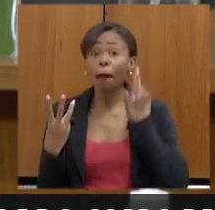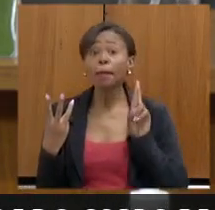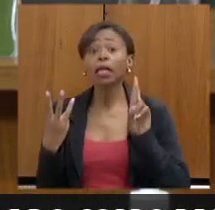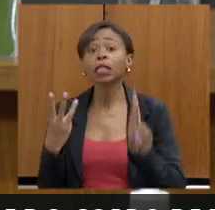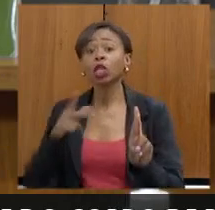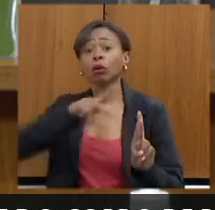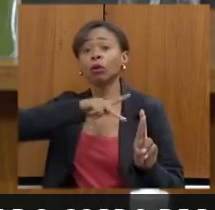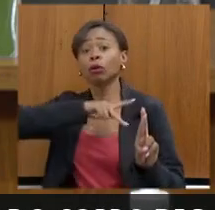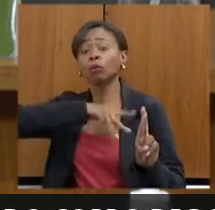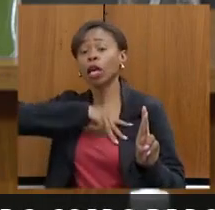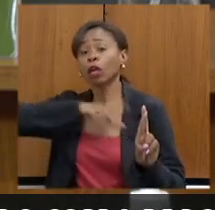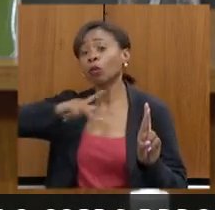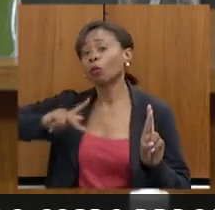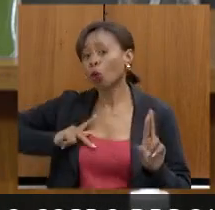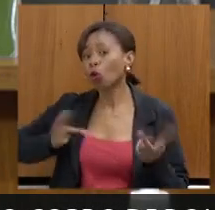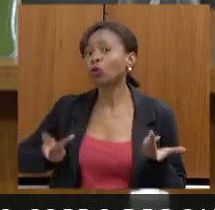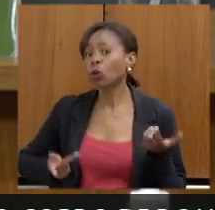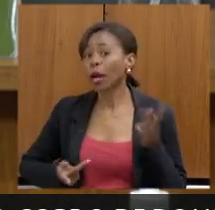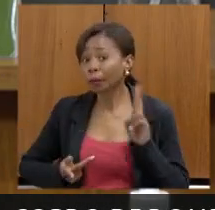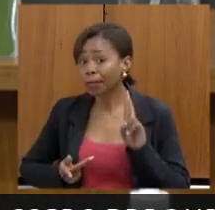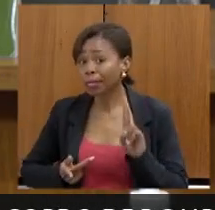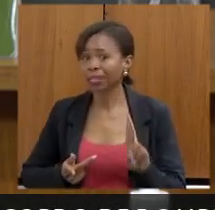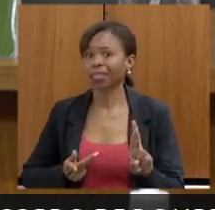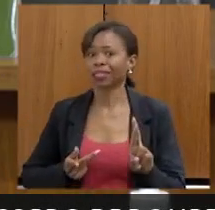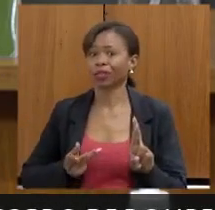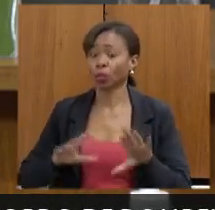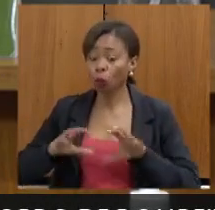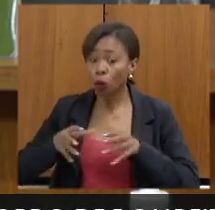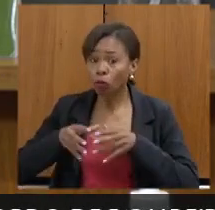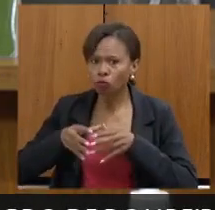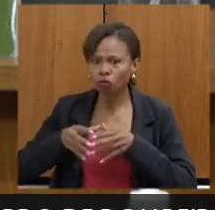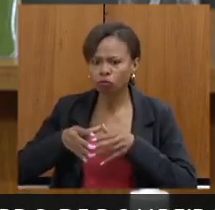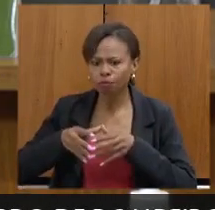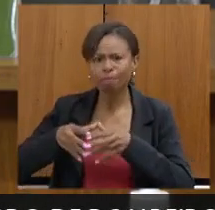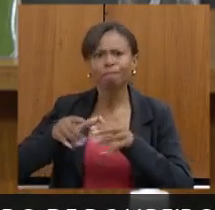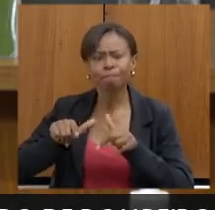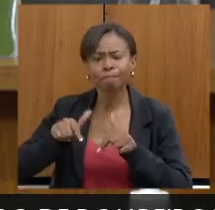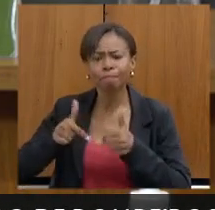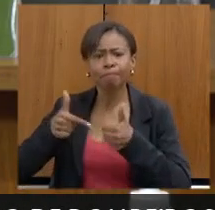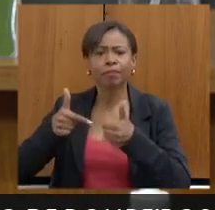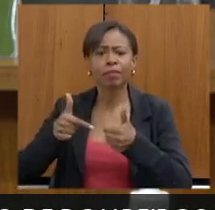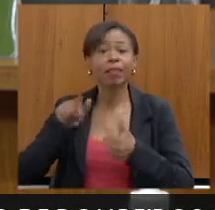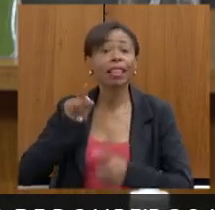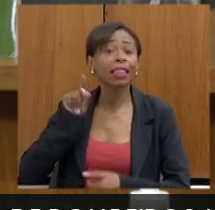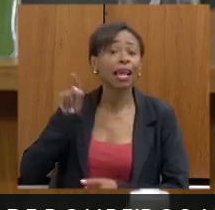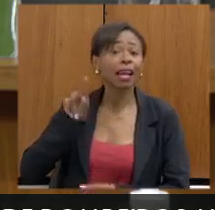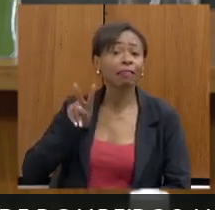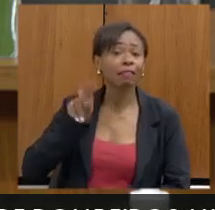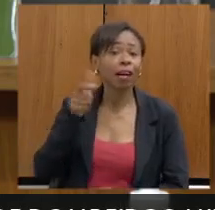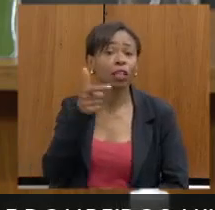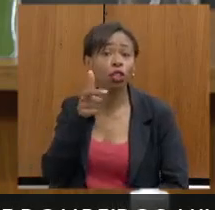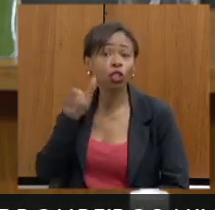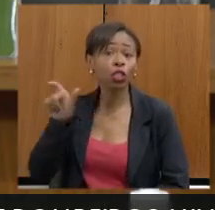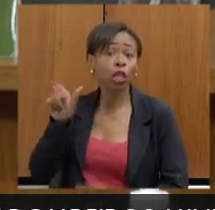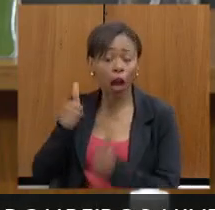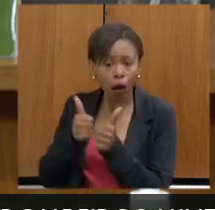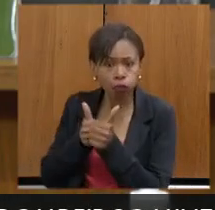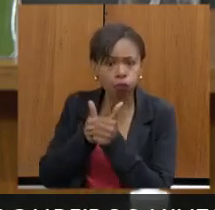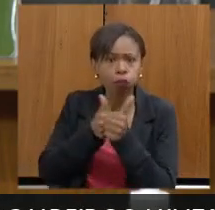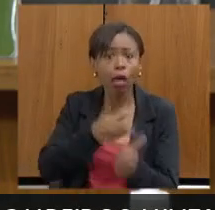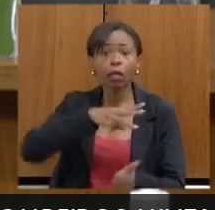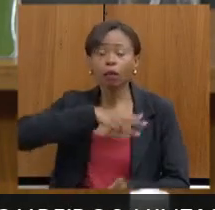numa força-tarefa acompanhando todas as nossas audições lá de Varginha a